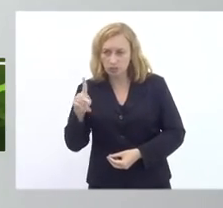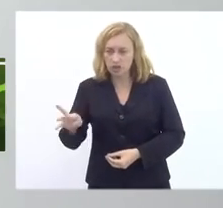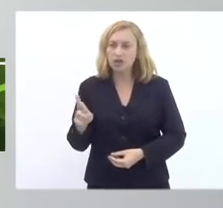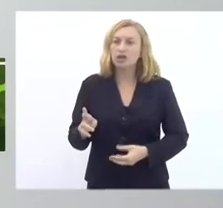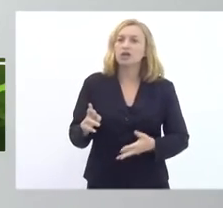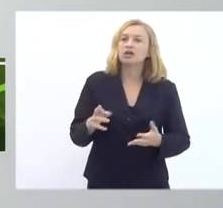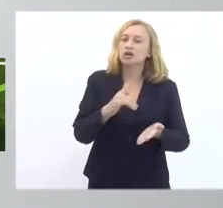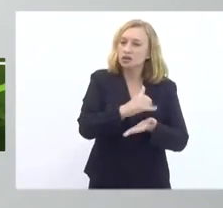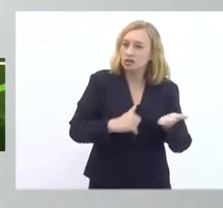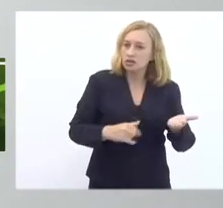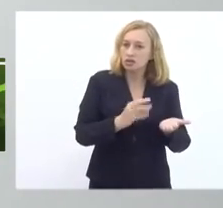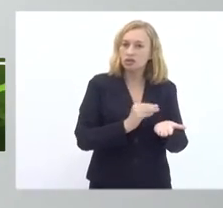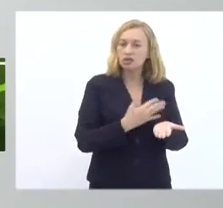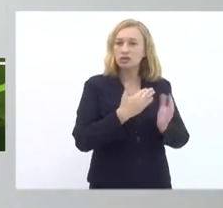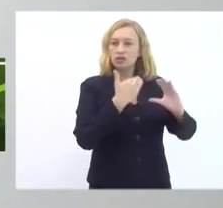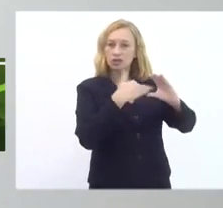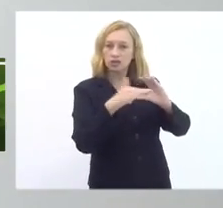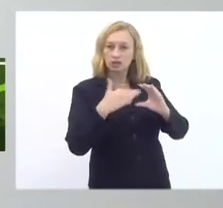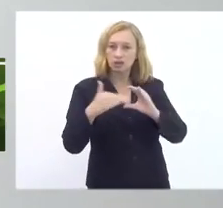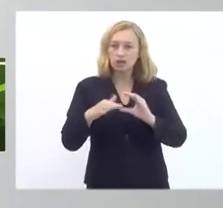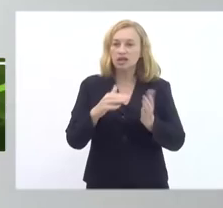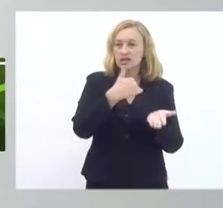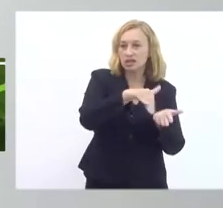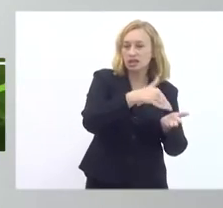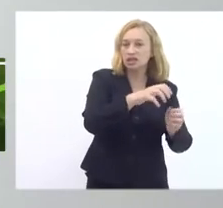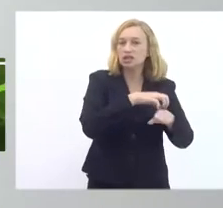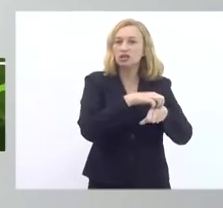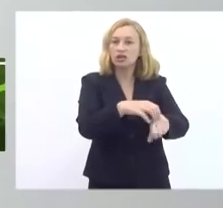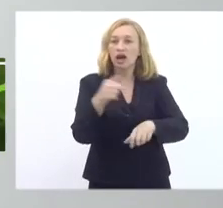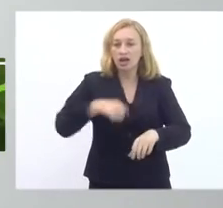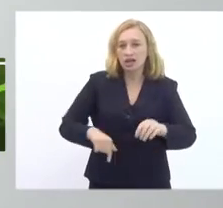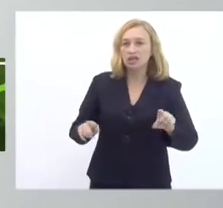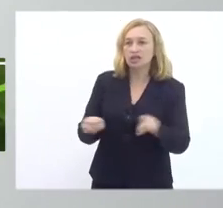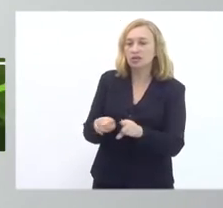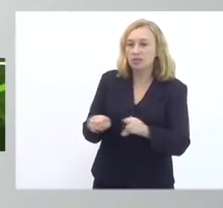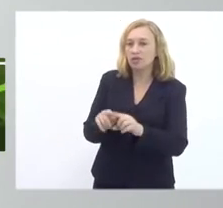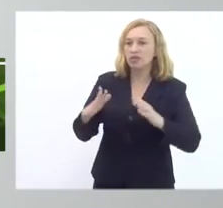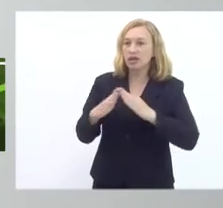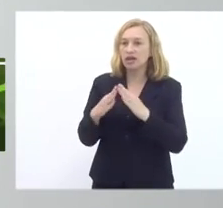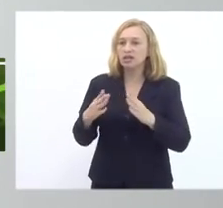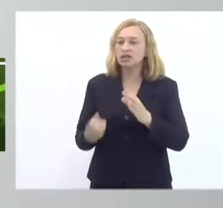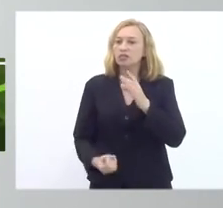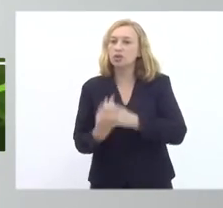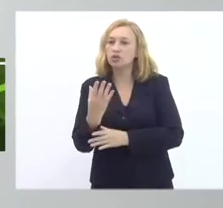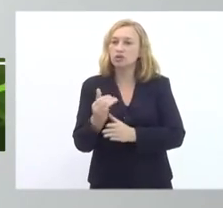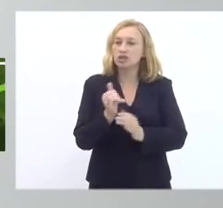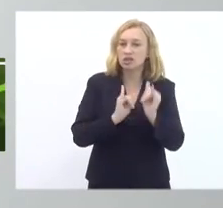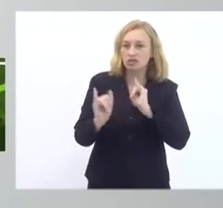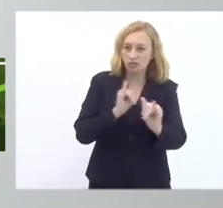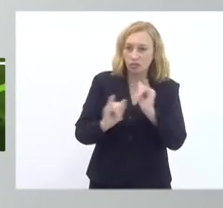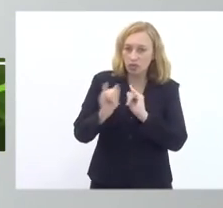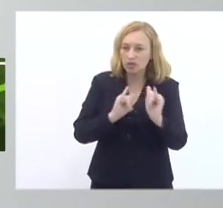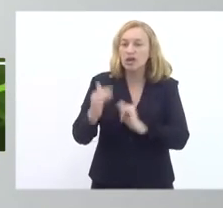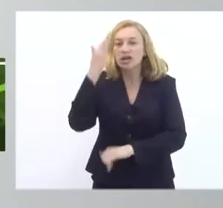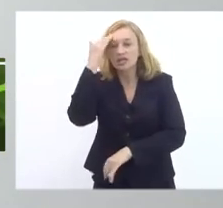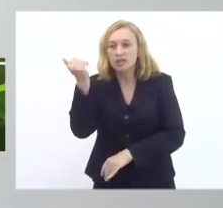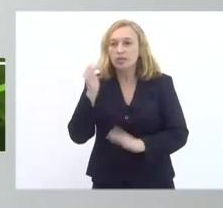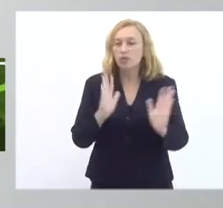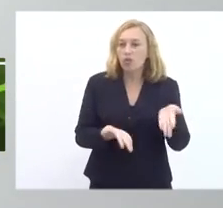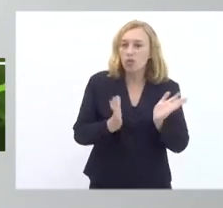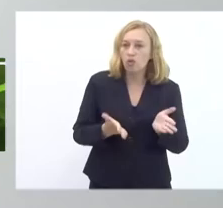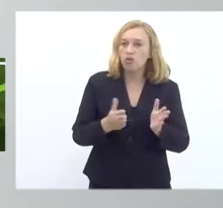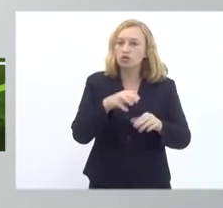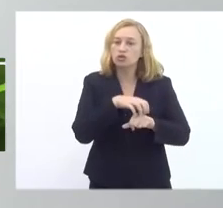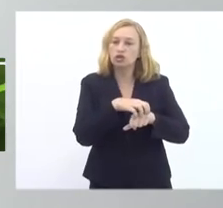entregue para a Secretaria de Transporte, esse documento foi entregue aqui também para a Casa. Então, a gente tem produzido esses dados. A gente sabe, né, hoje o transporte